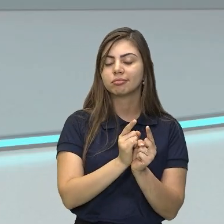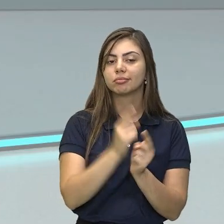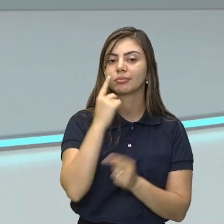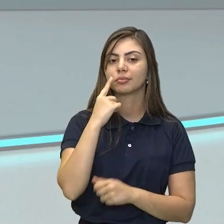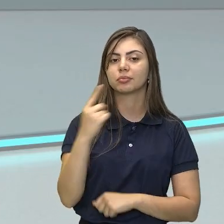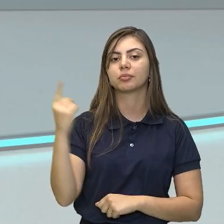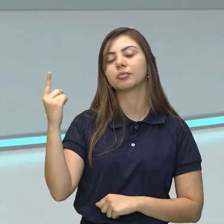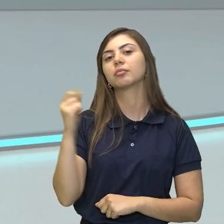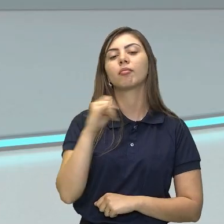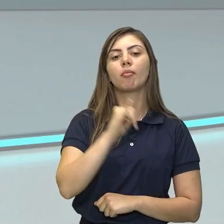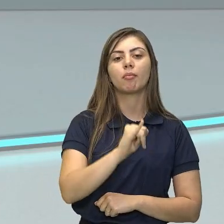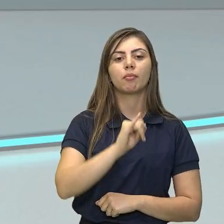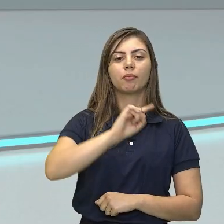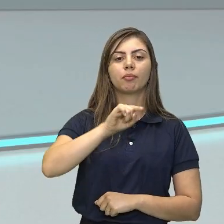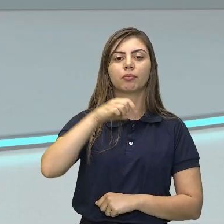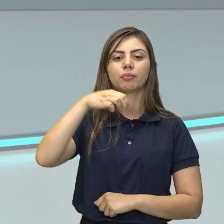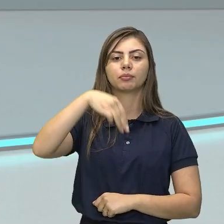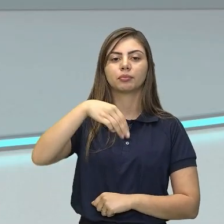I'm not.